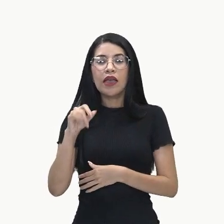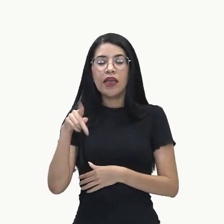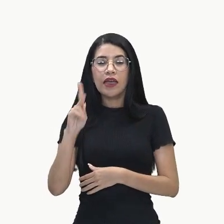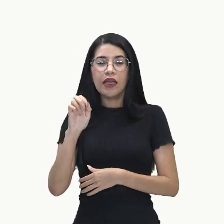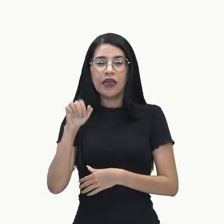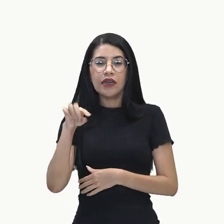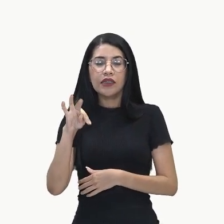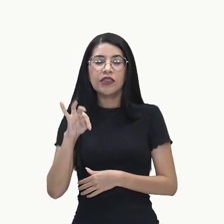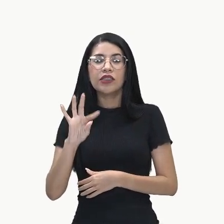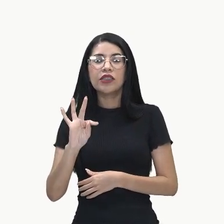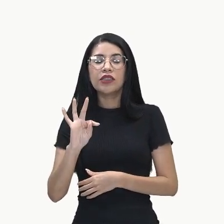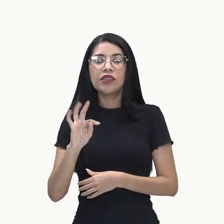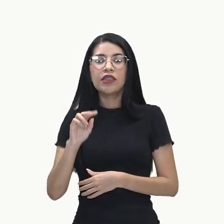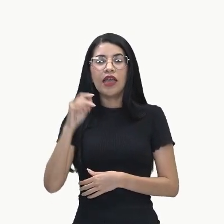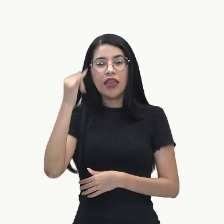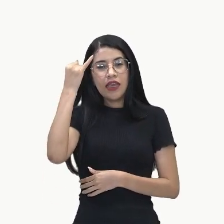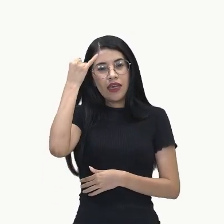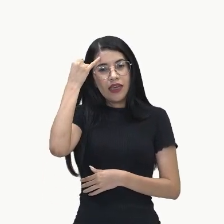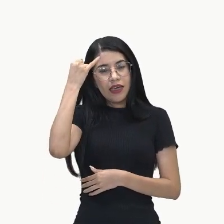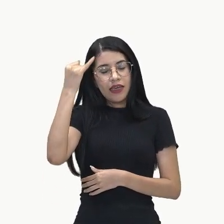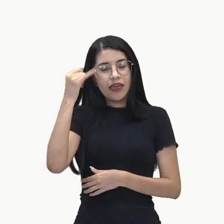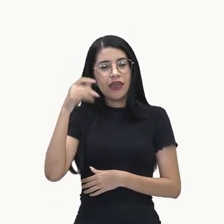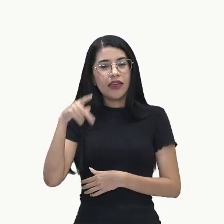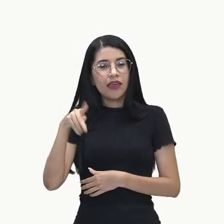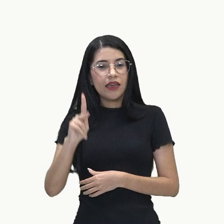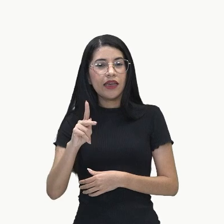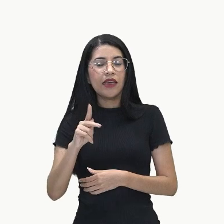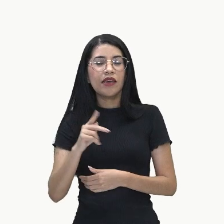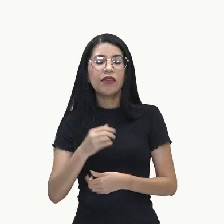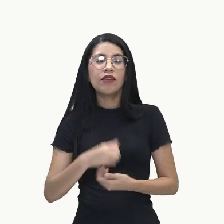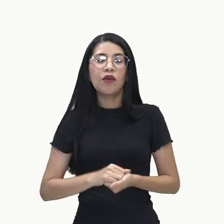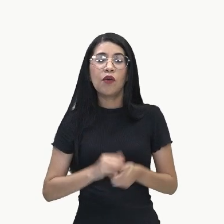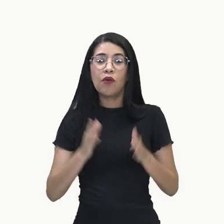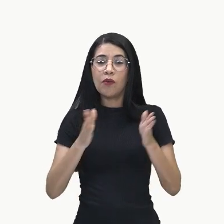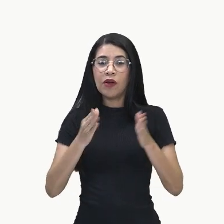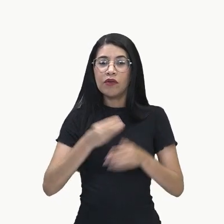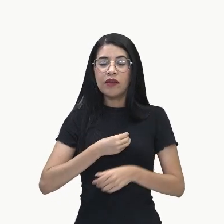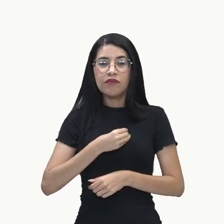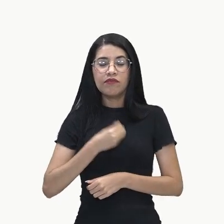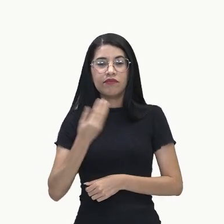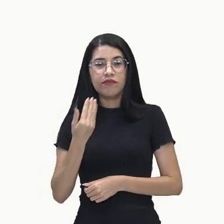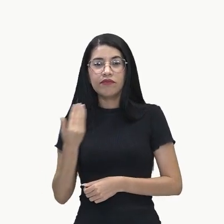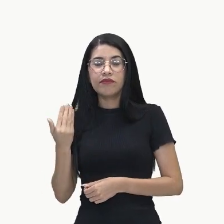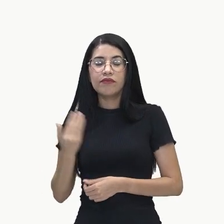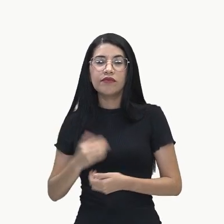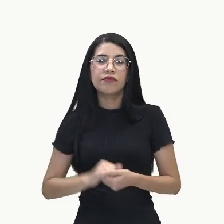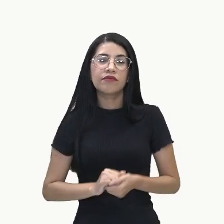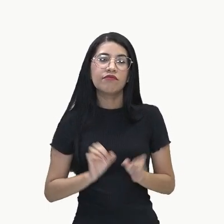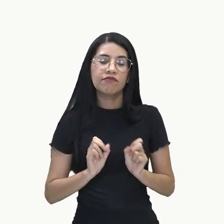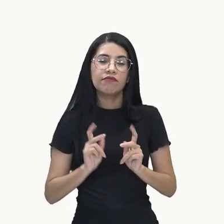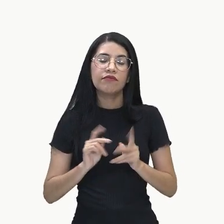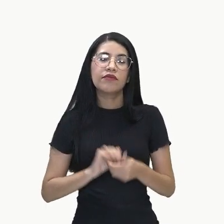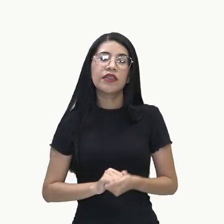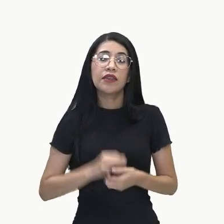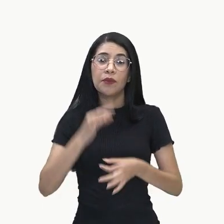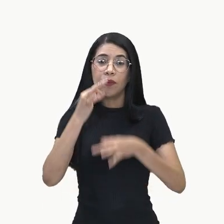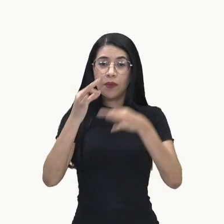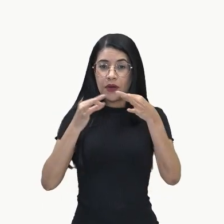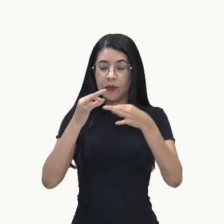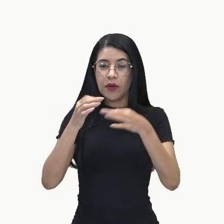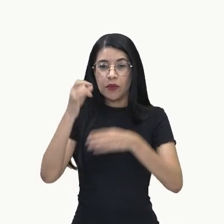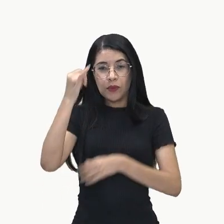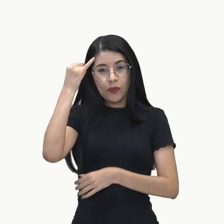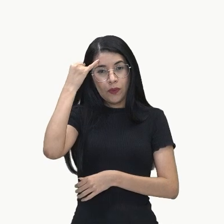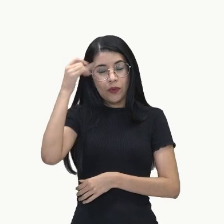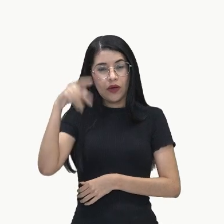Kant. Vocês têm a data aí, né, da sua vivência. Perfeito? Então, o criticismo ele construiu-se como